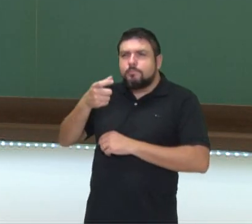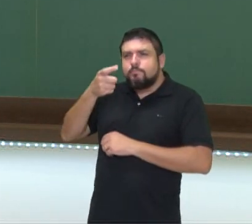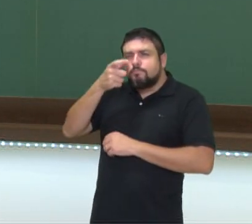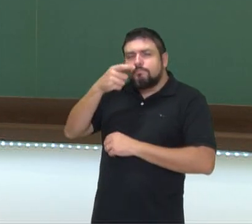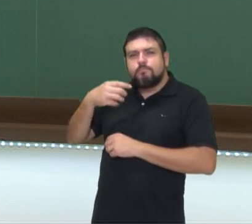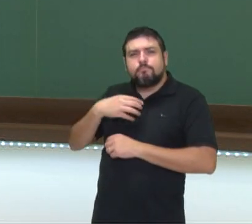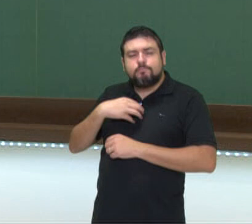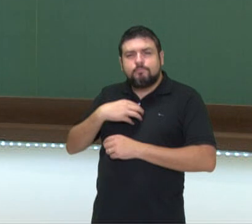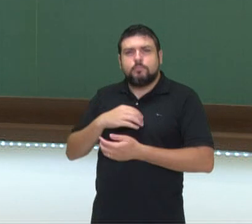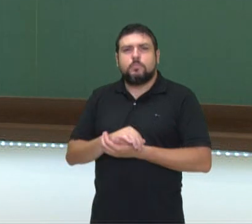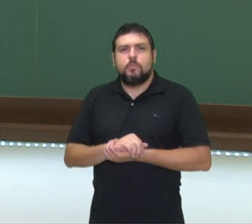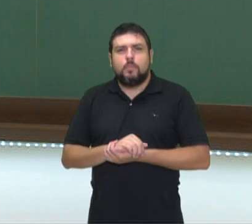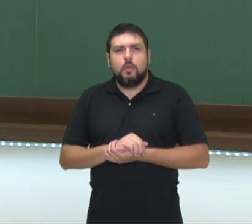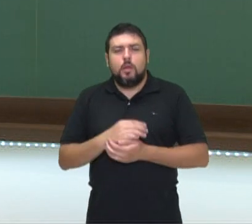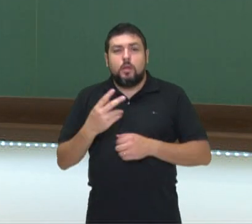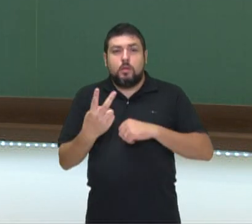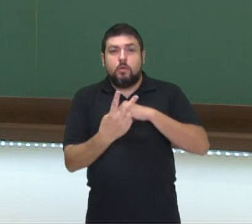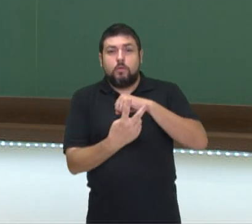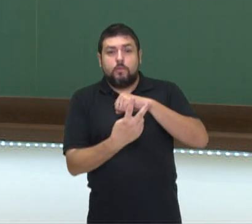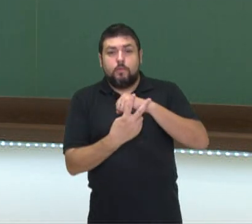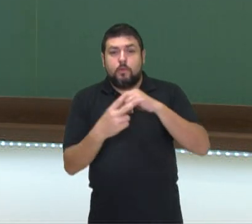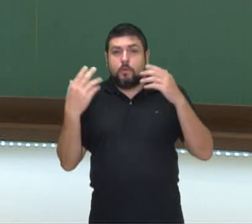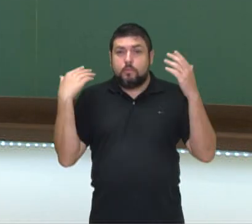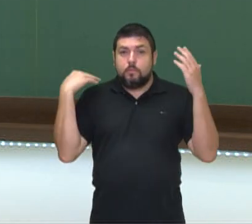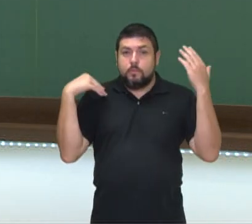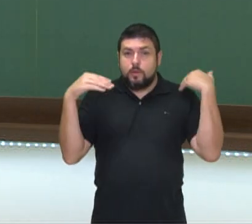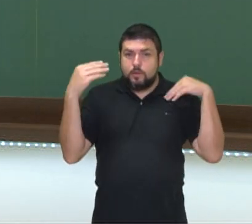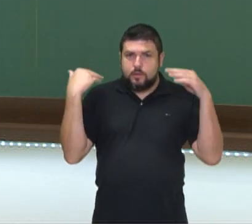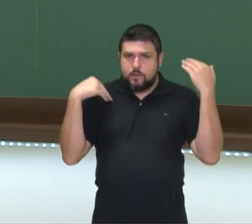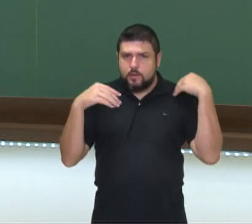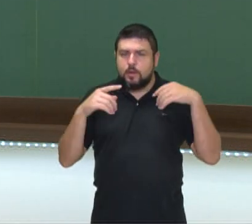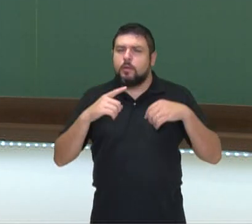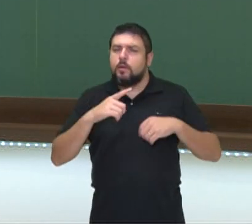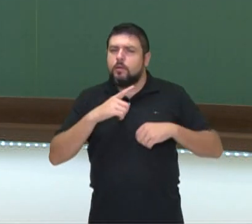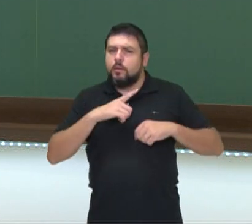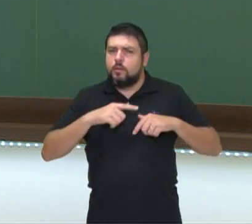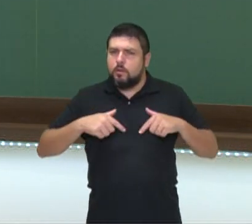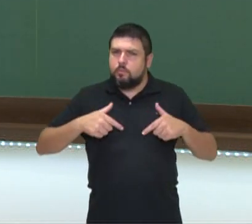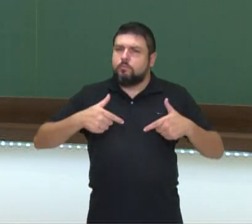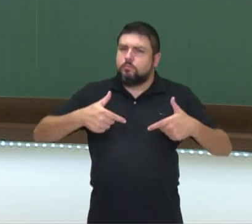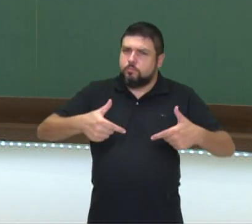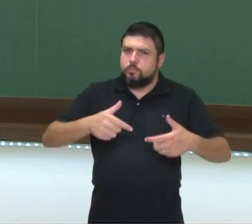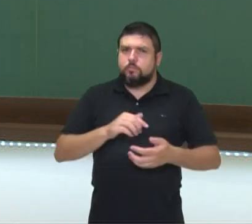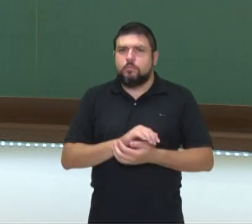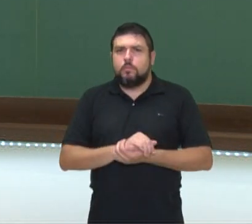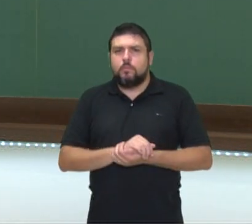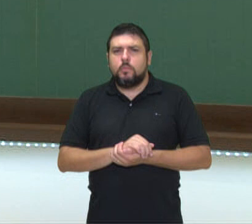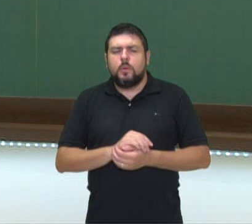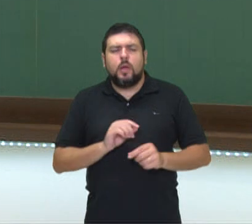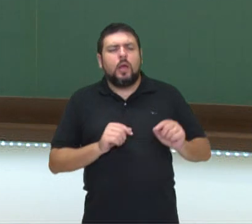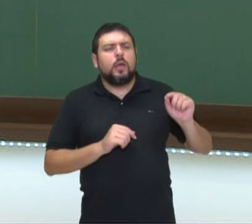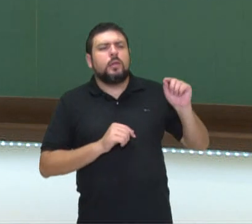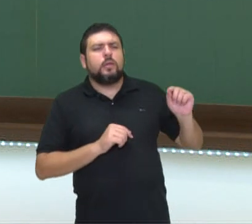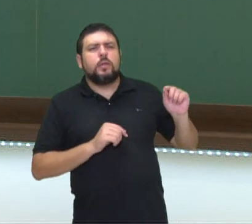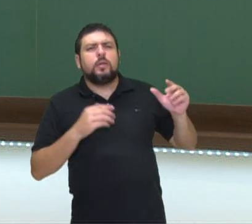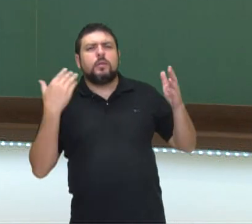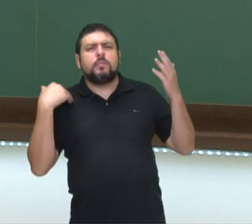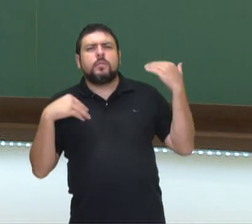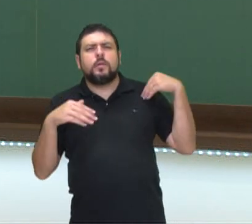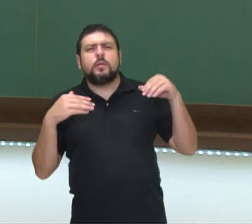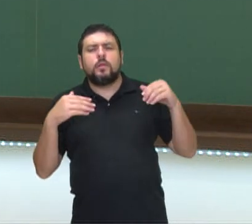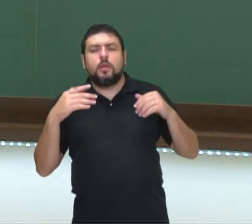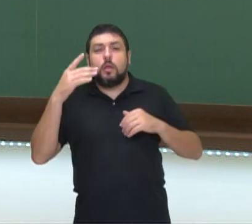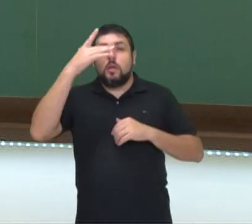Nós temos o verbo passear, que é nocional, tem um significado bem claro. Quem passeiam? As pessoas, o